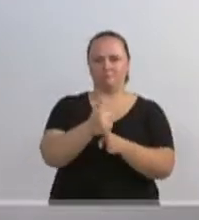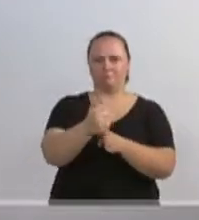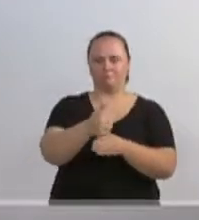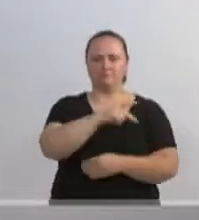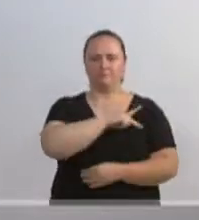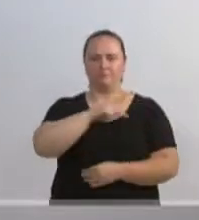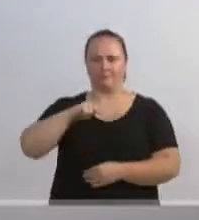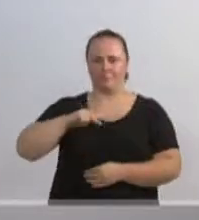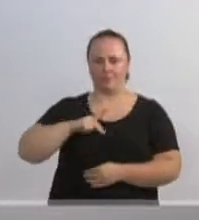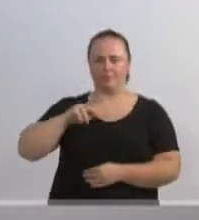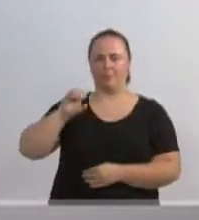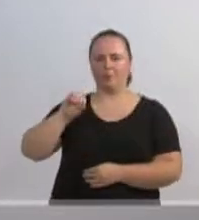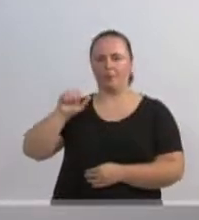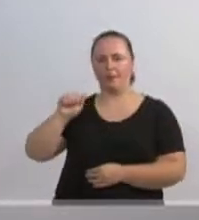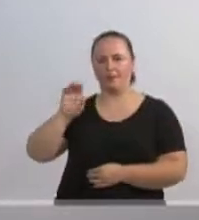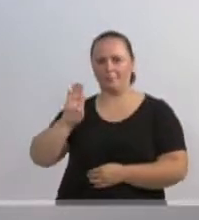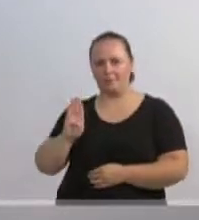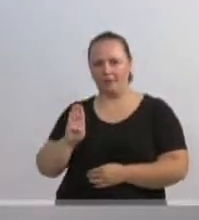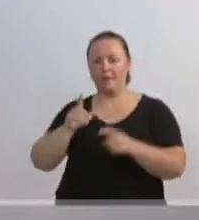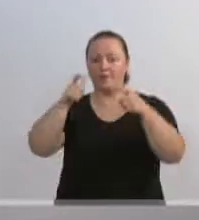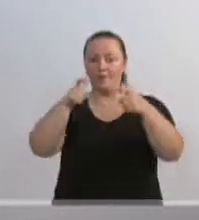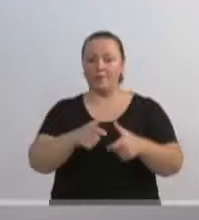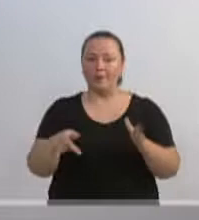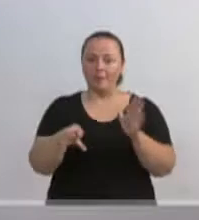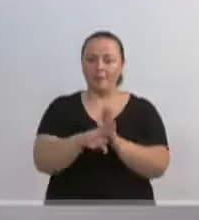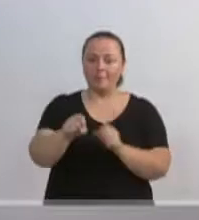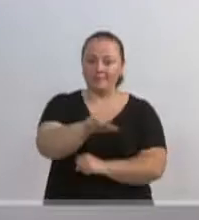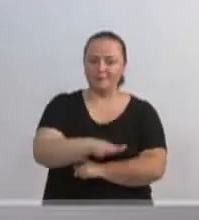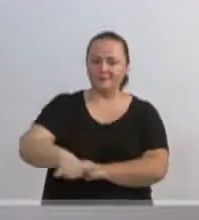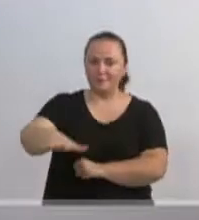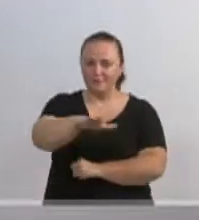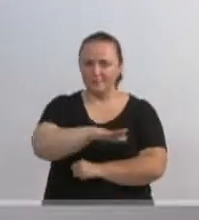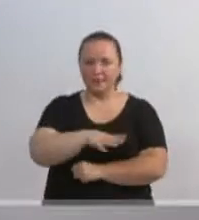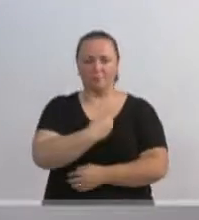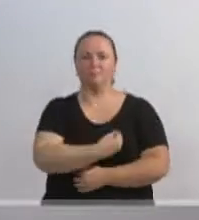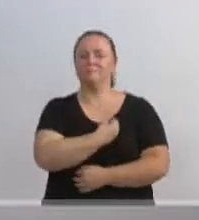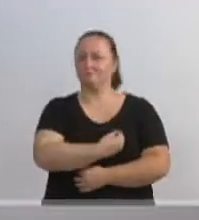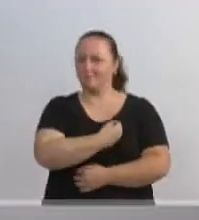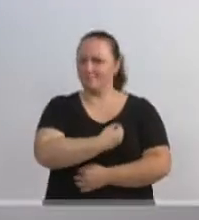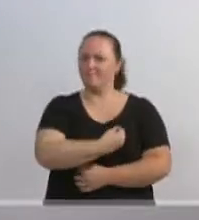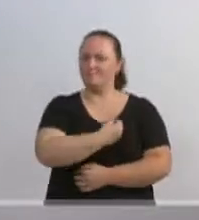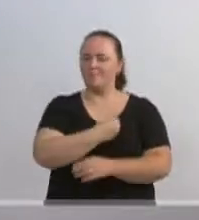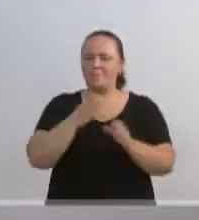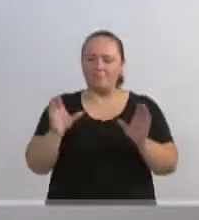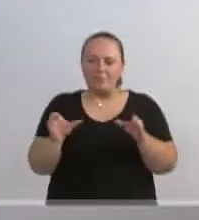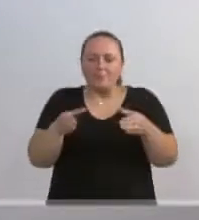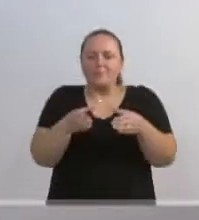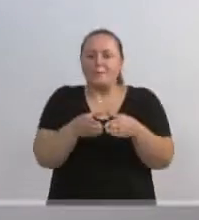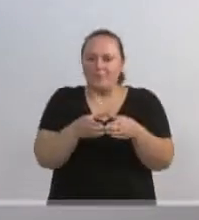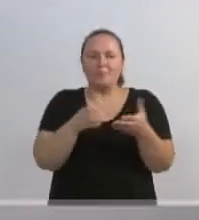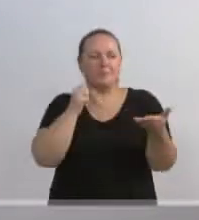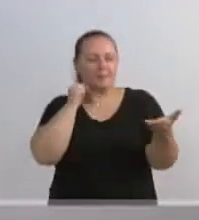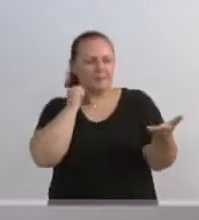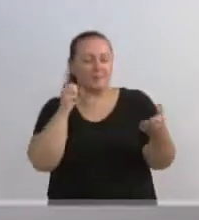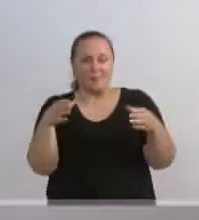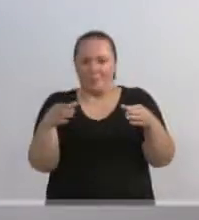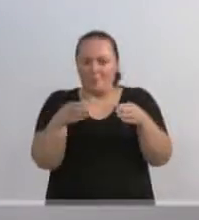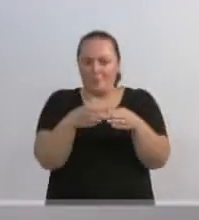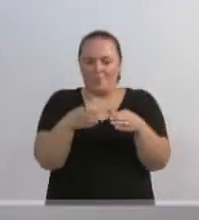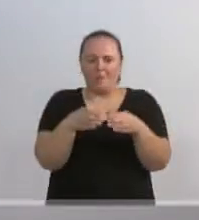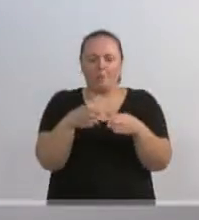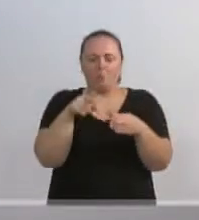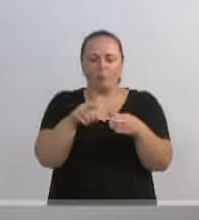oab observatório social vereadores matar o vereador sílvio está lá também nós formamos aqui mediador se um comitê gestor